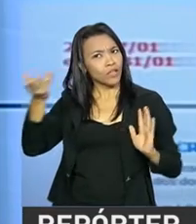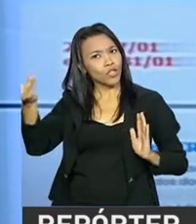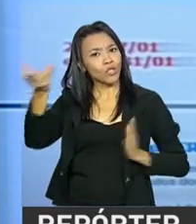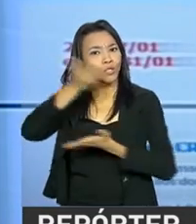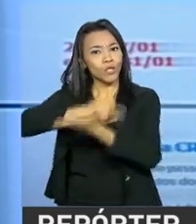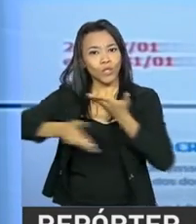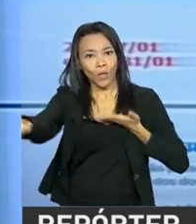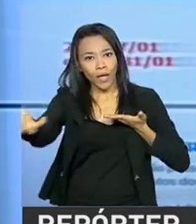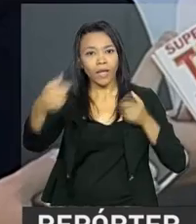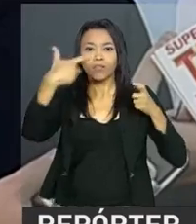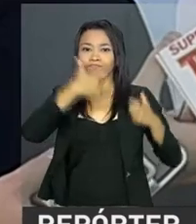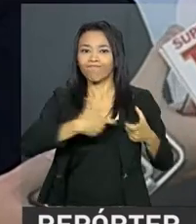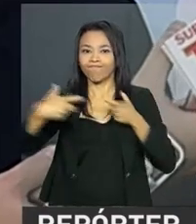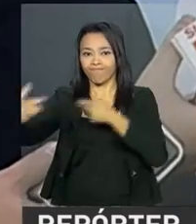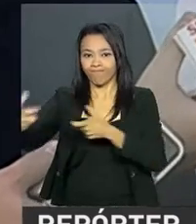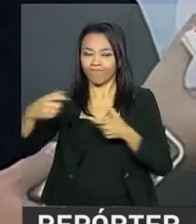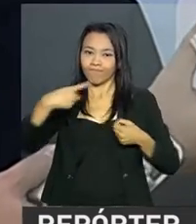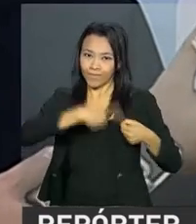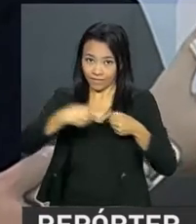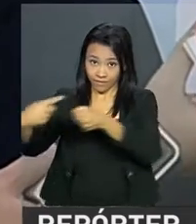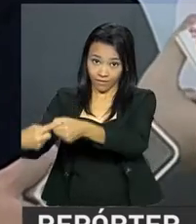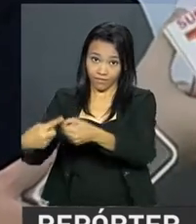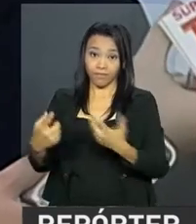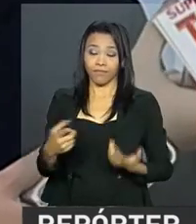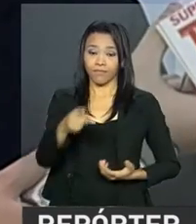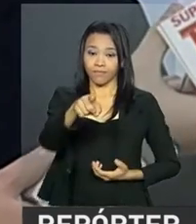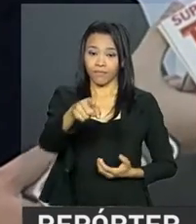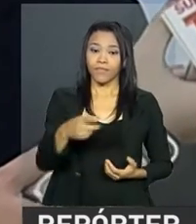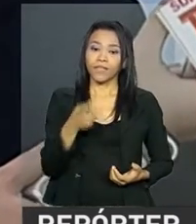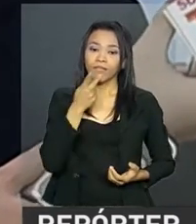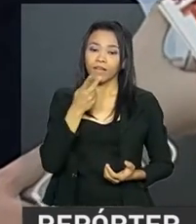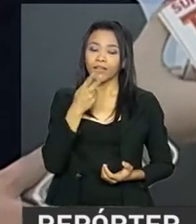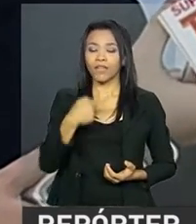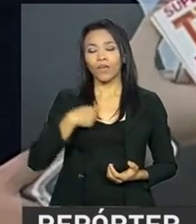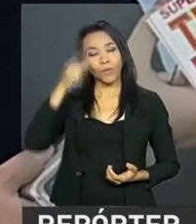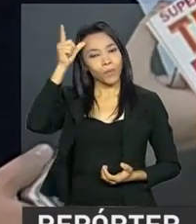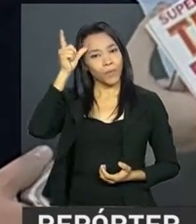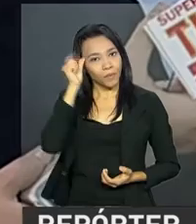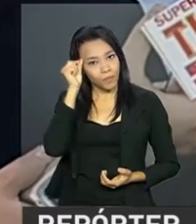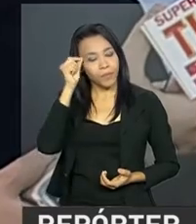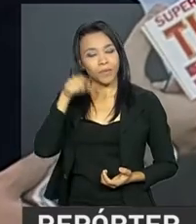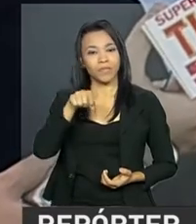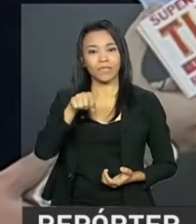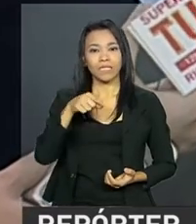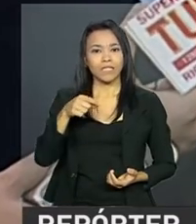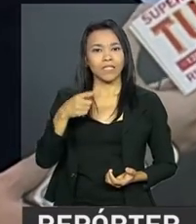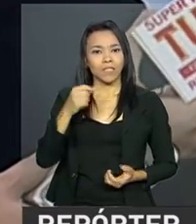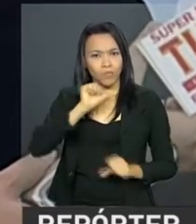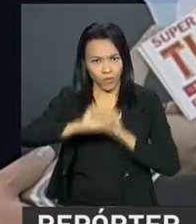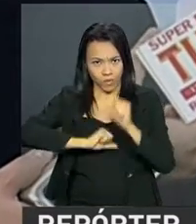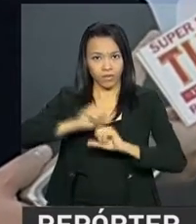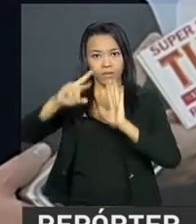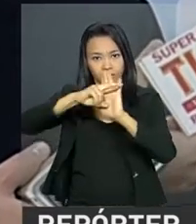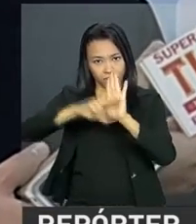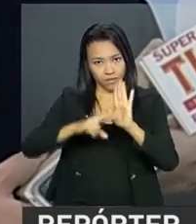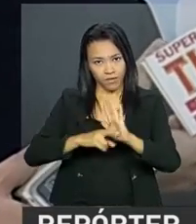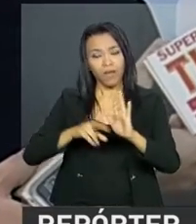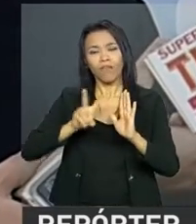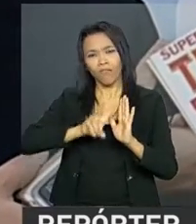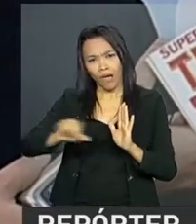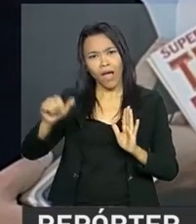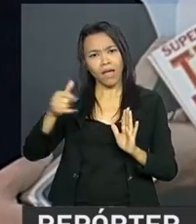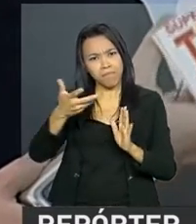com outro profissional. Eu tenho absoluta tranquilidade de que, com as modificações que fizemos, deveremos